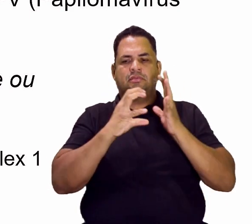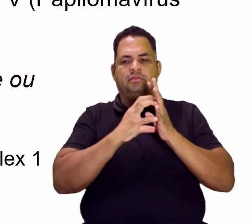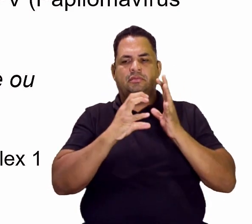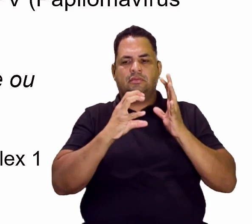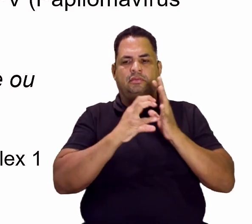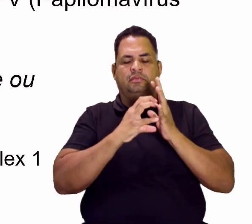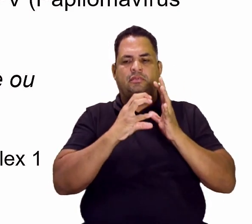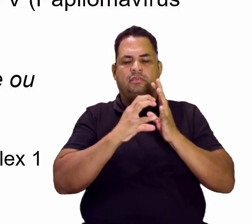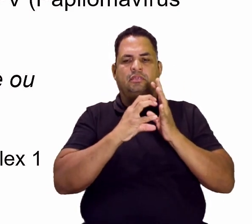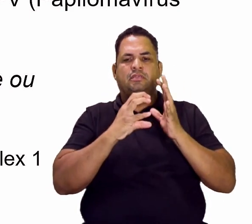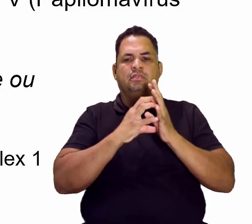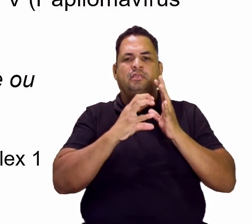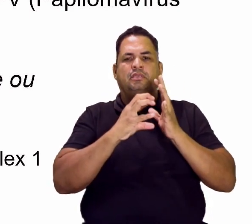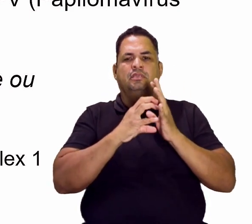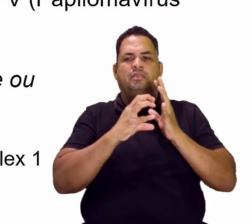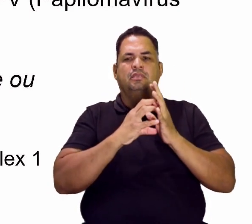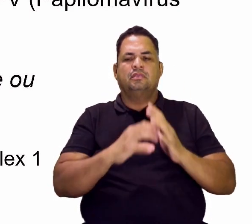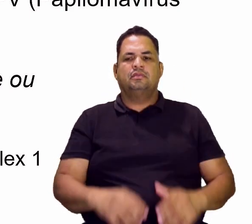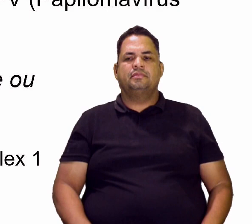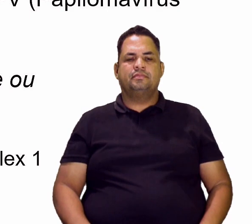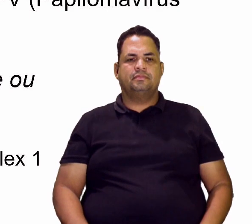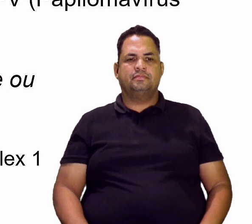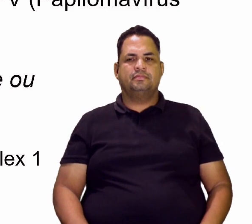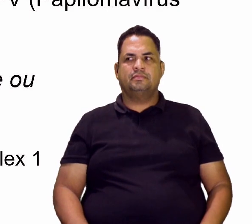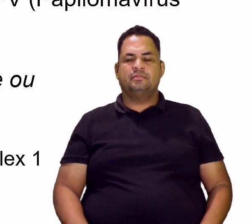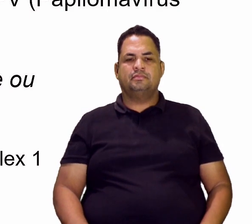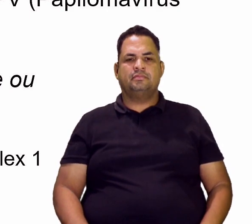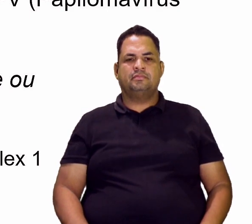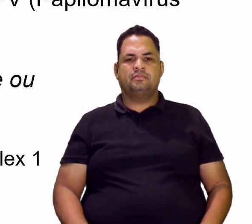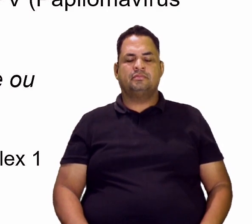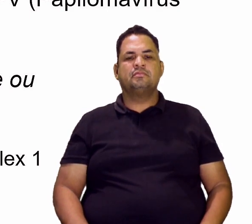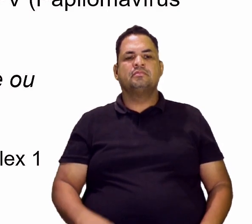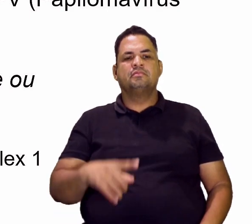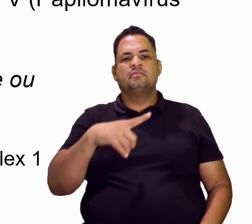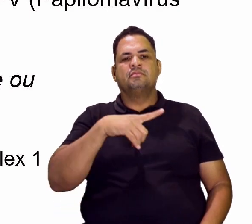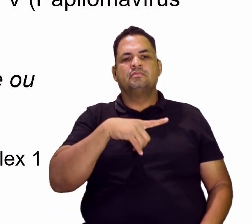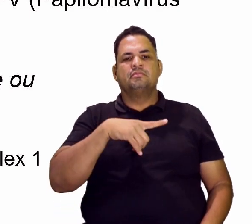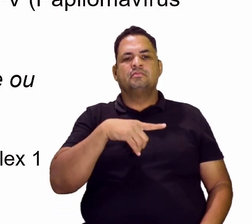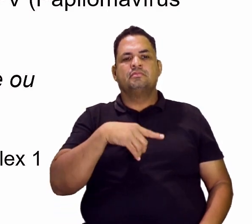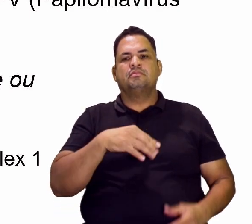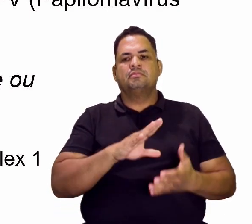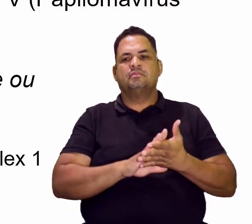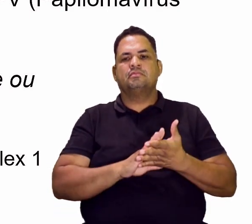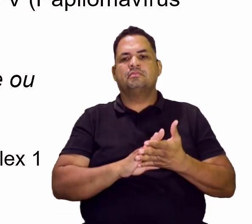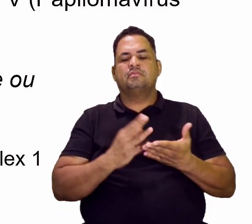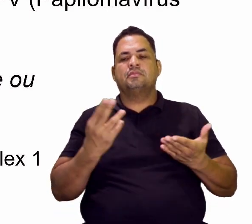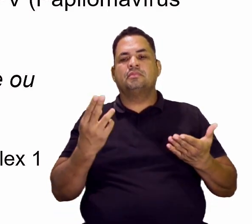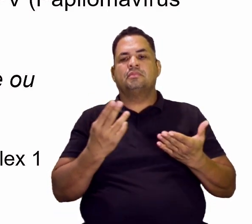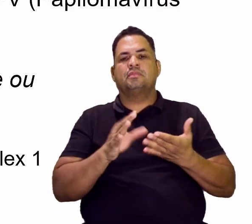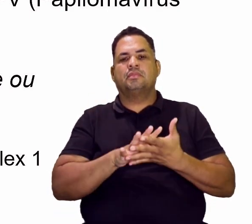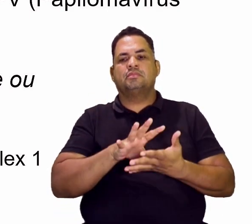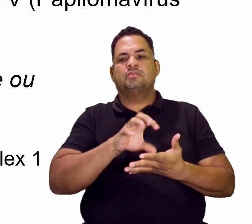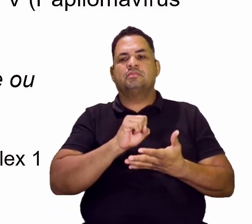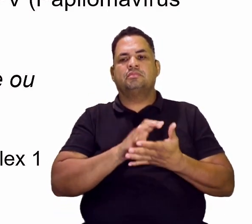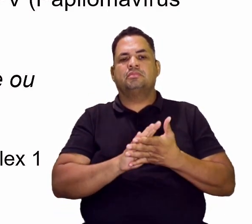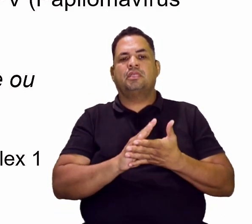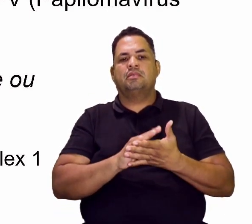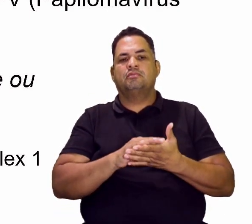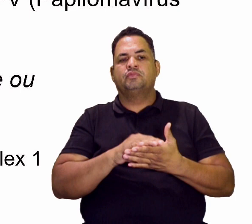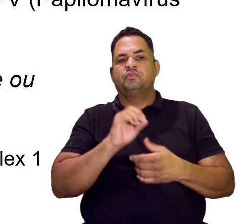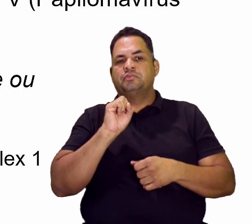adquirida, ou chamado de AIDS, causada pelo agente infeccioso, que é o